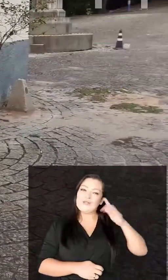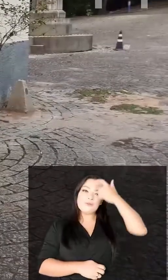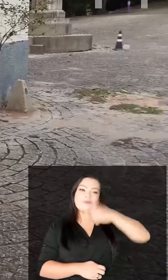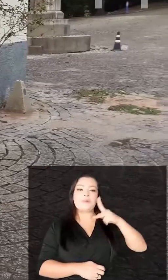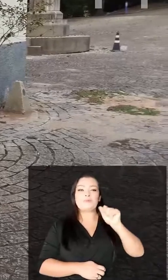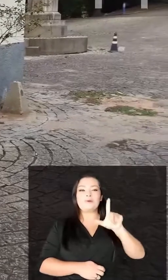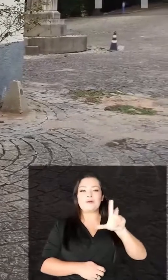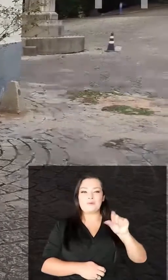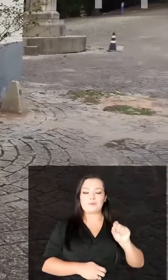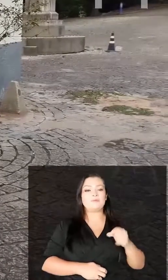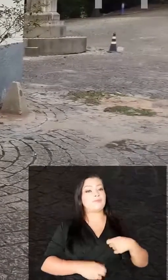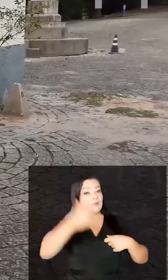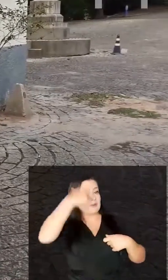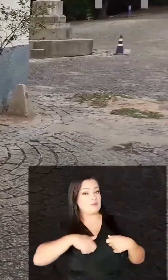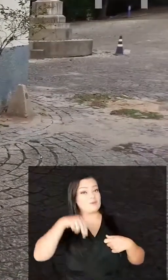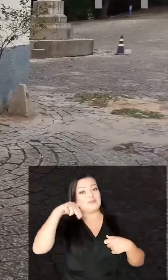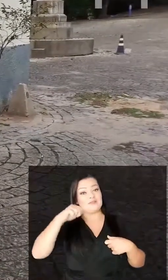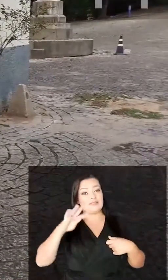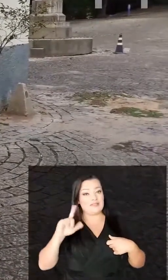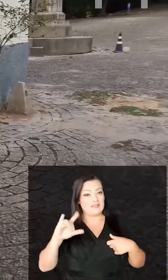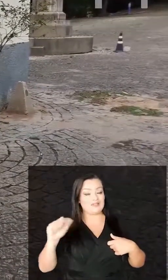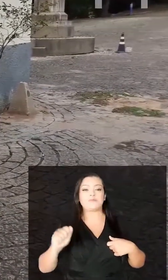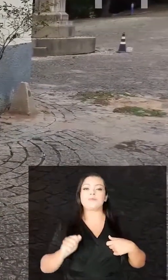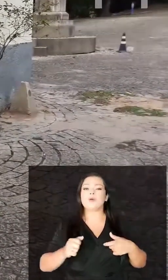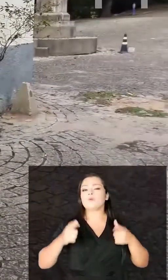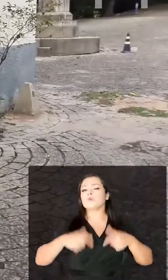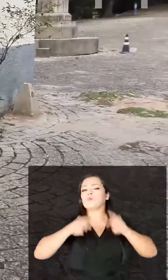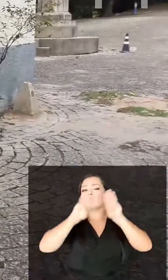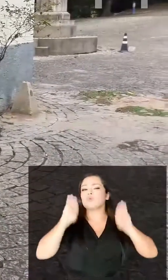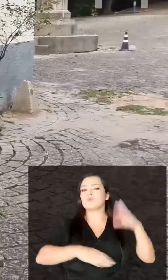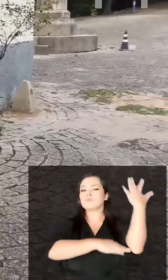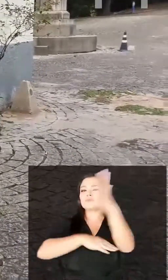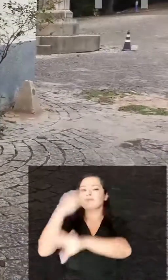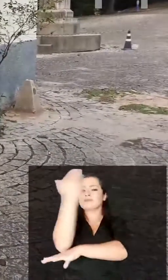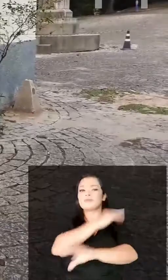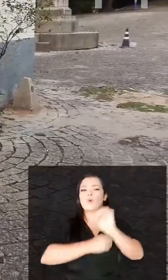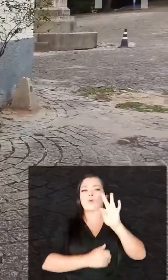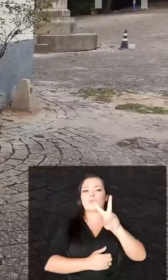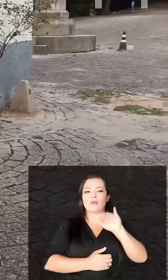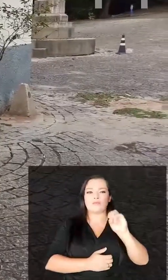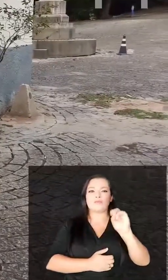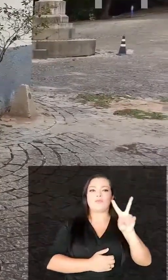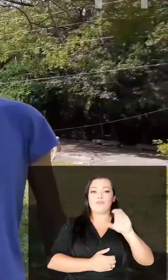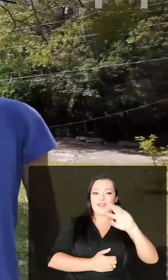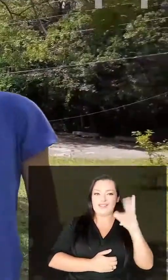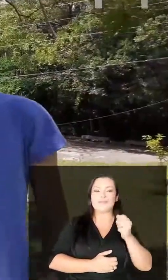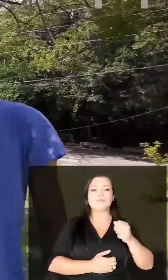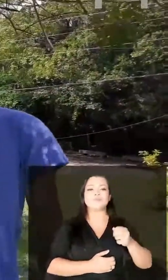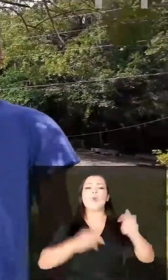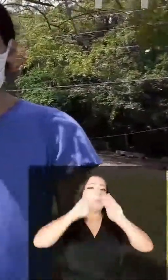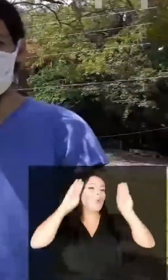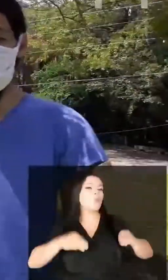Olá, eu sou o Paulo. Eu sou a Natália. E estamos aqui no Museu Florestal Otávio Weck. O